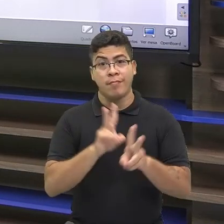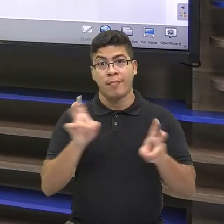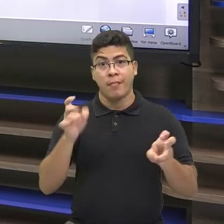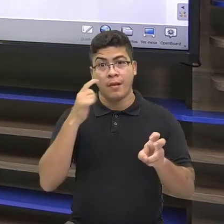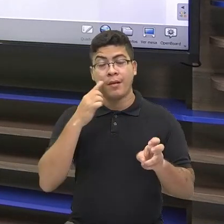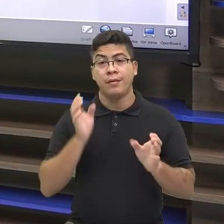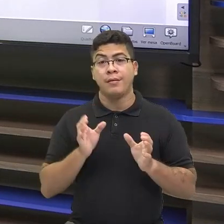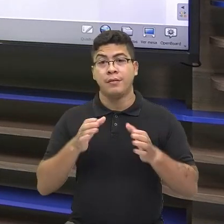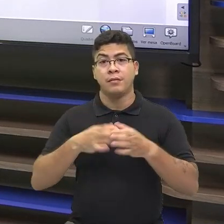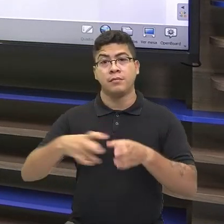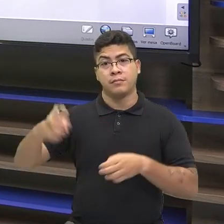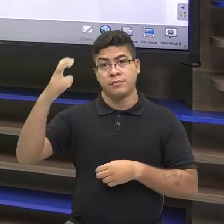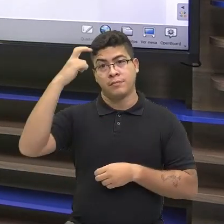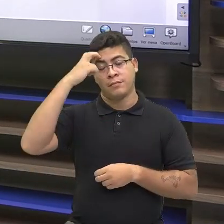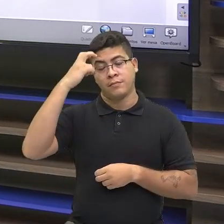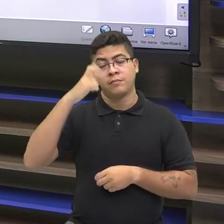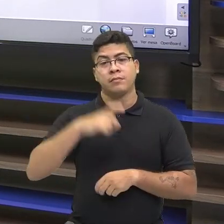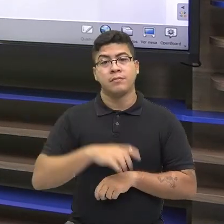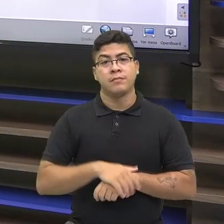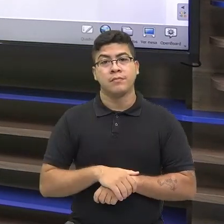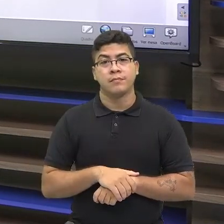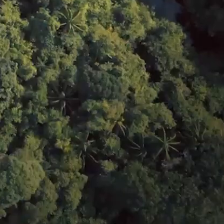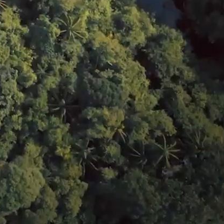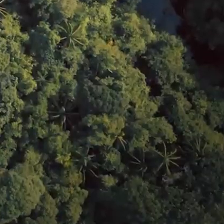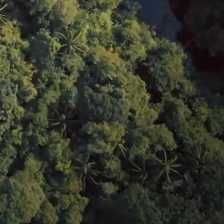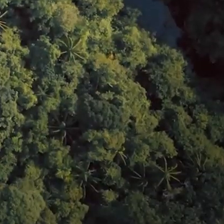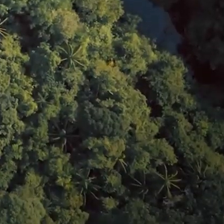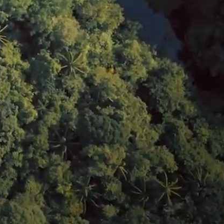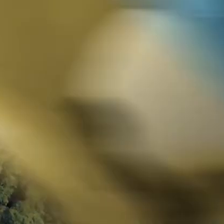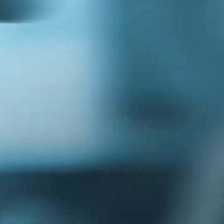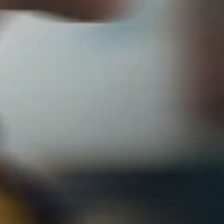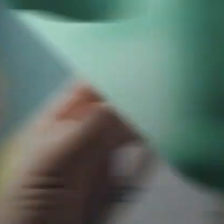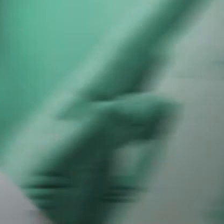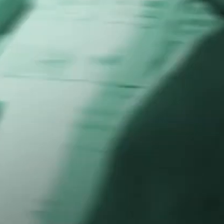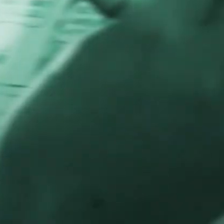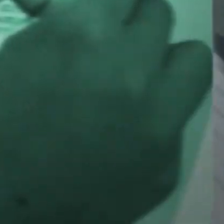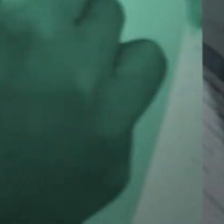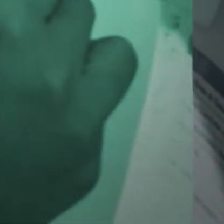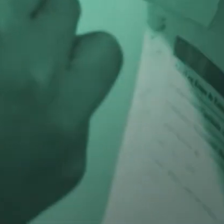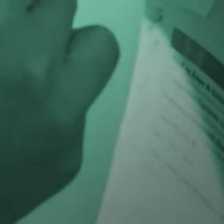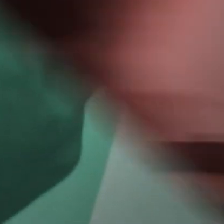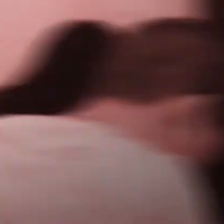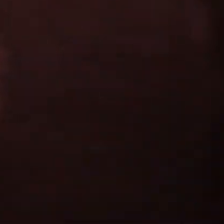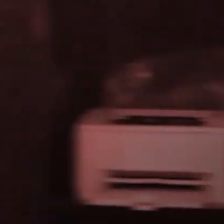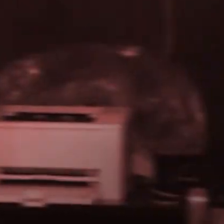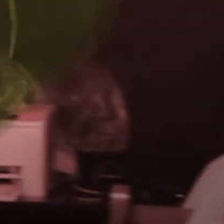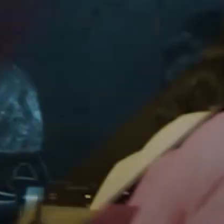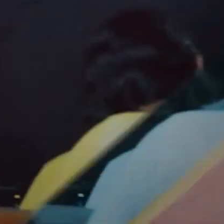as vanguardas culturais europeias.